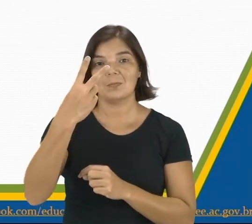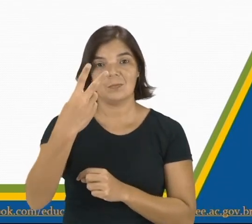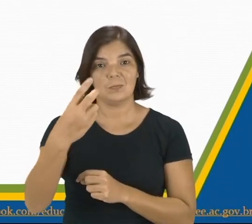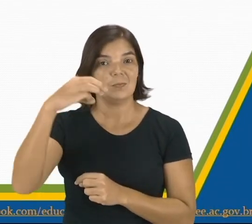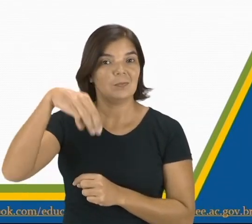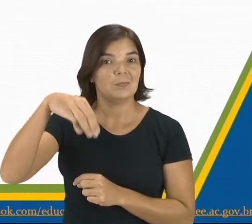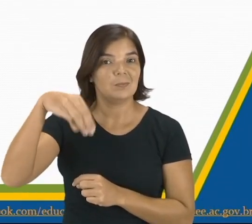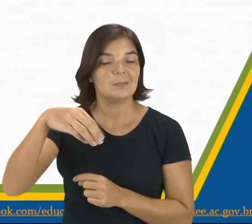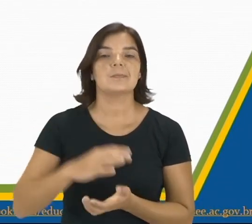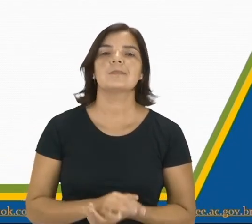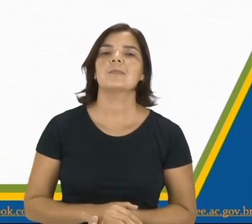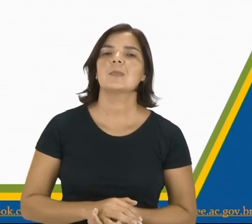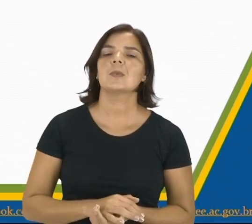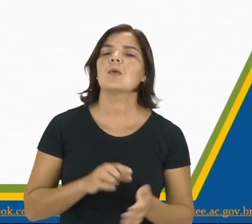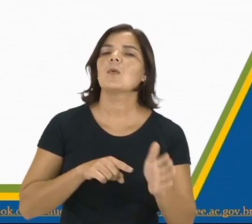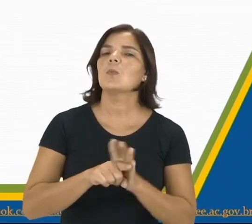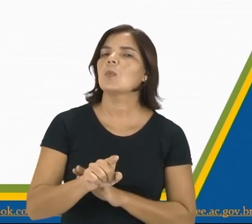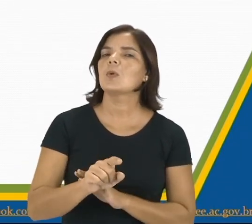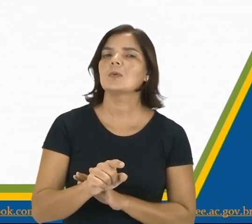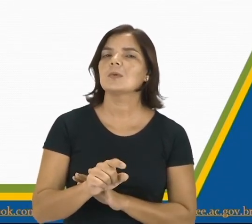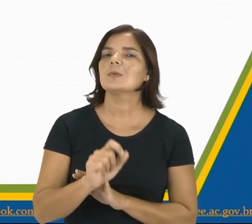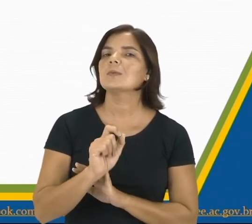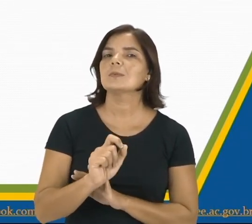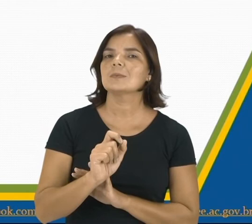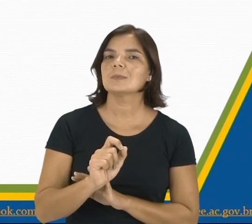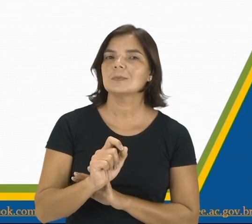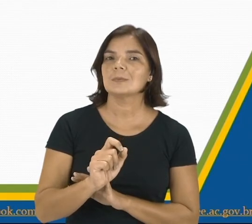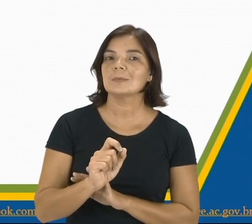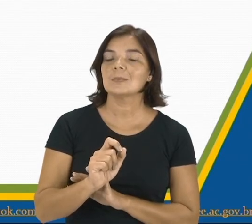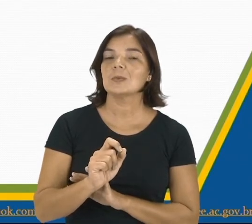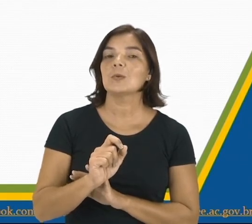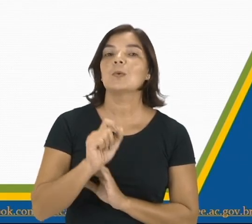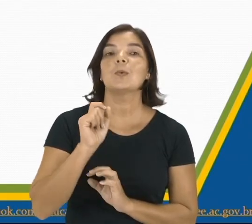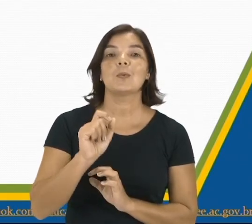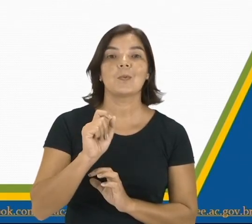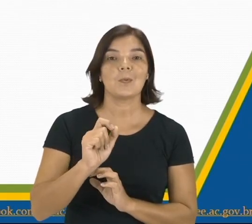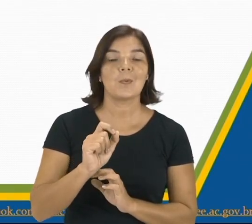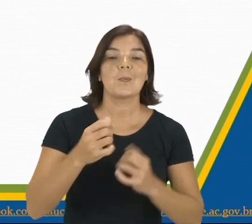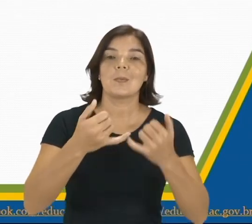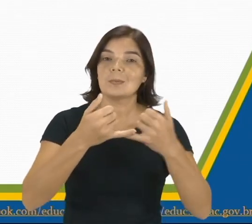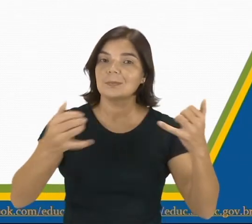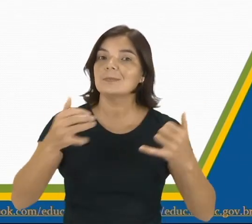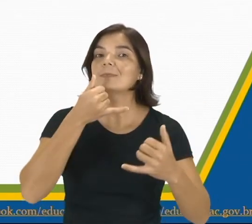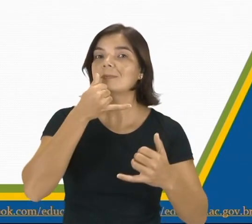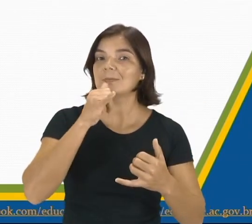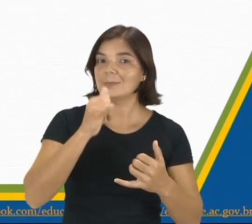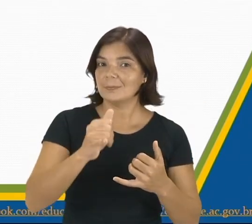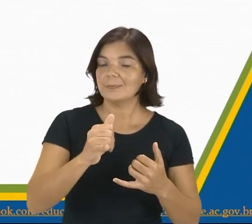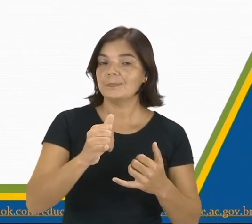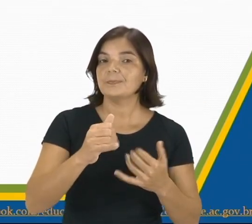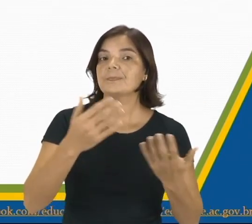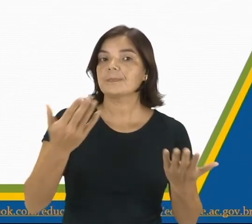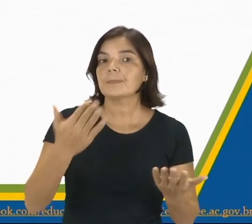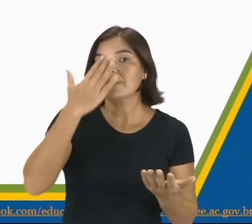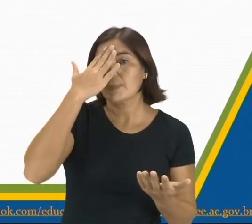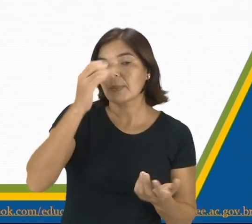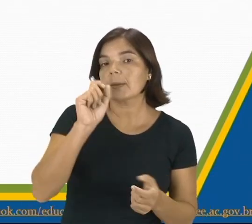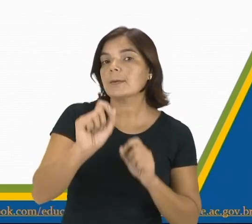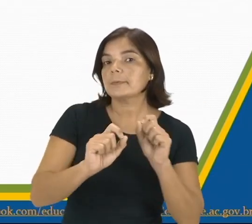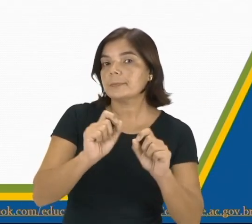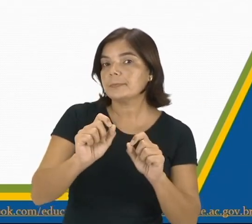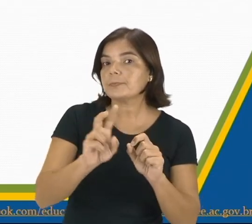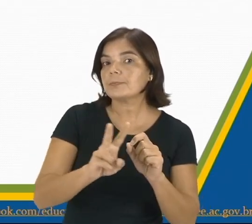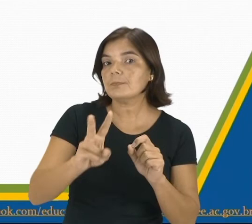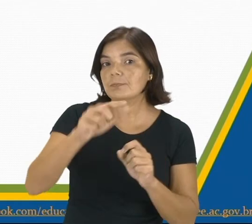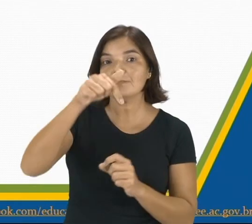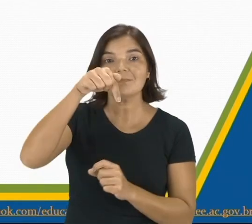minutos. E o que ele está perguntando para nós? O módulo da carga elétrica. Então ele quer saber o valor